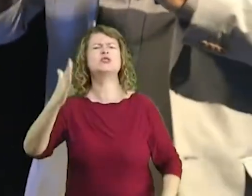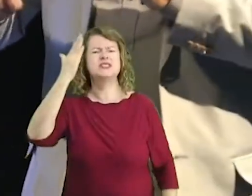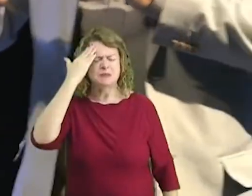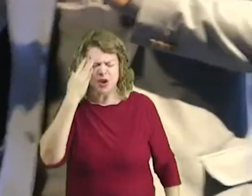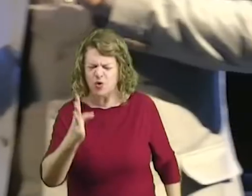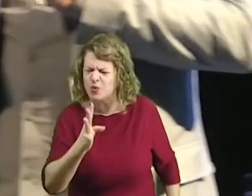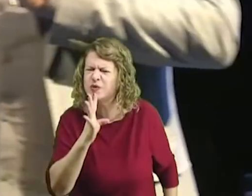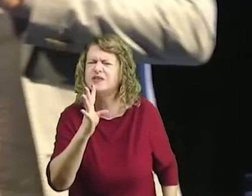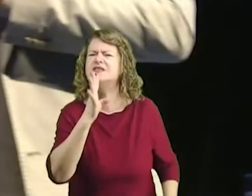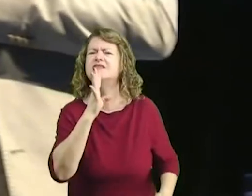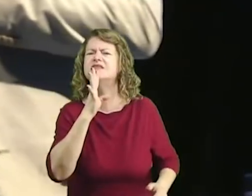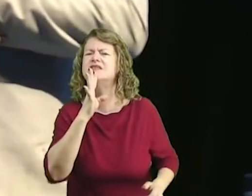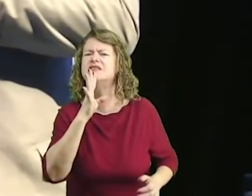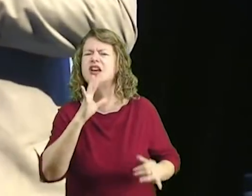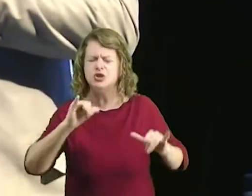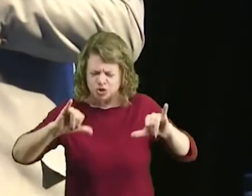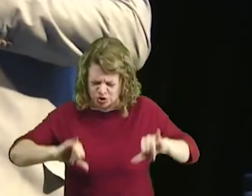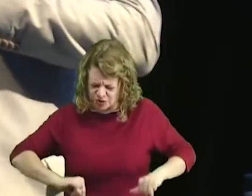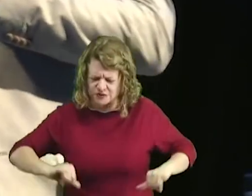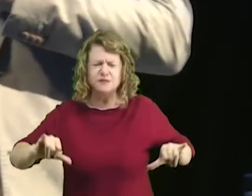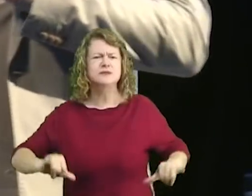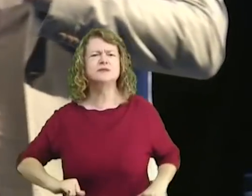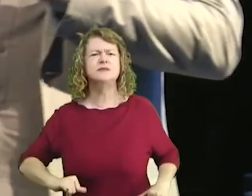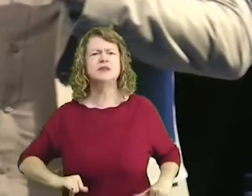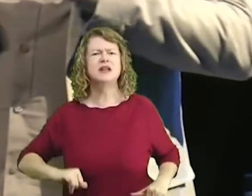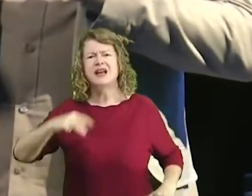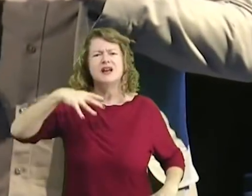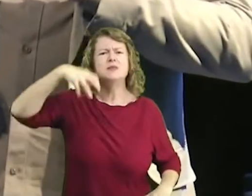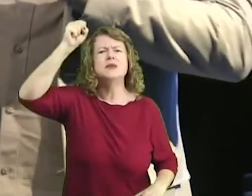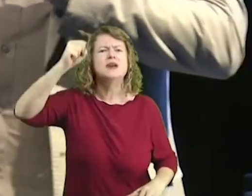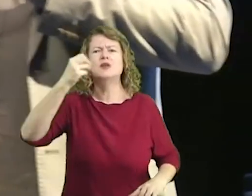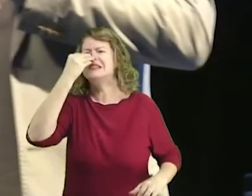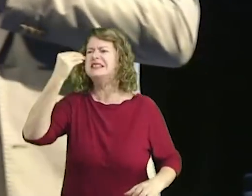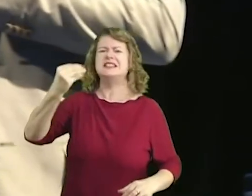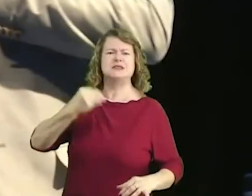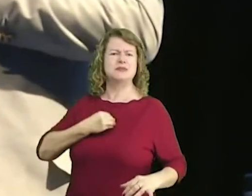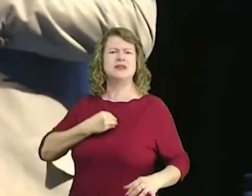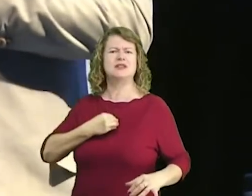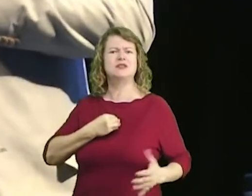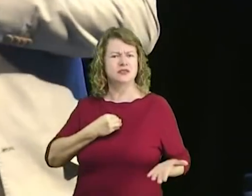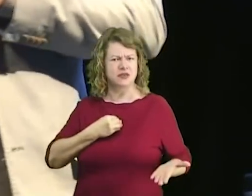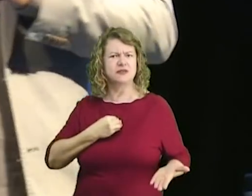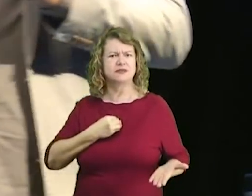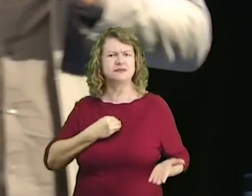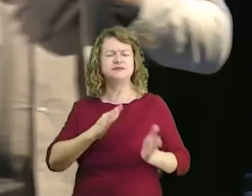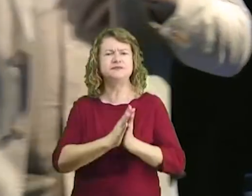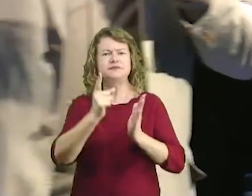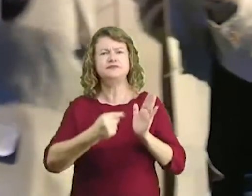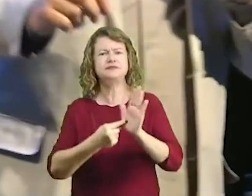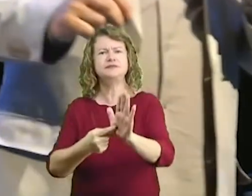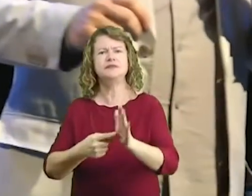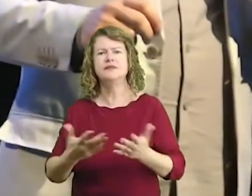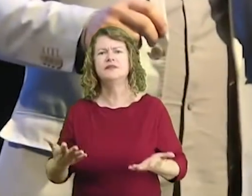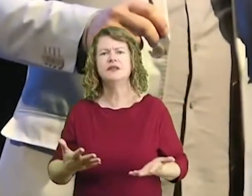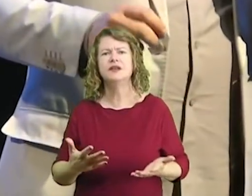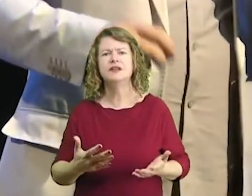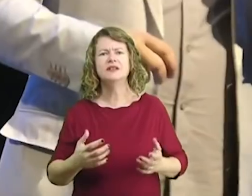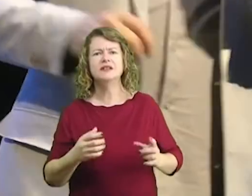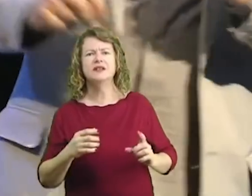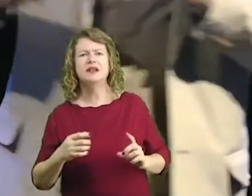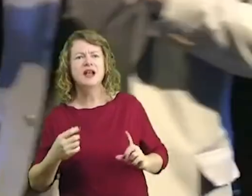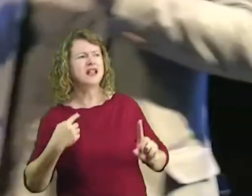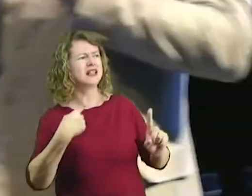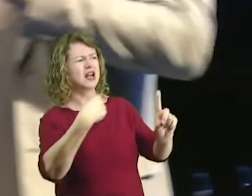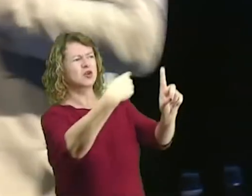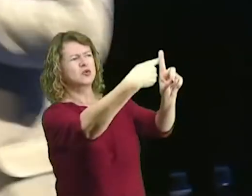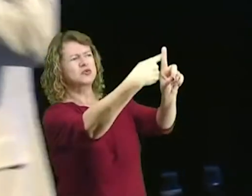dos homens. Não havia nele nem beleza, nem formosura, e aí os homens desviaram dele o rosto. Aquele